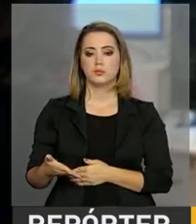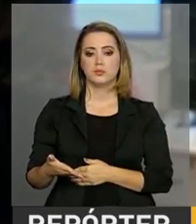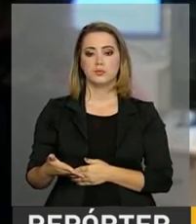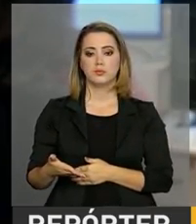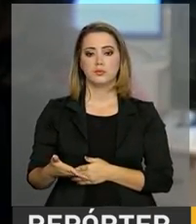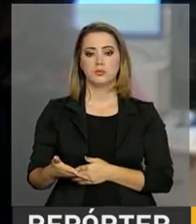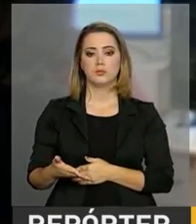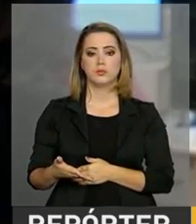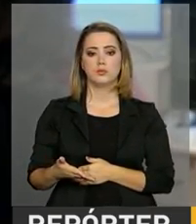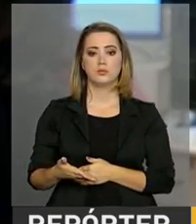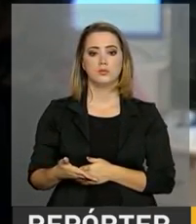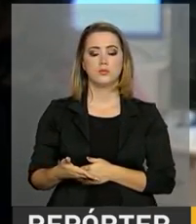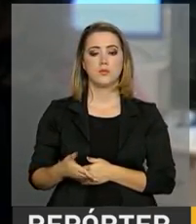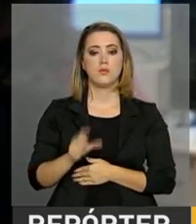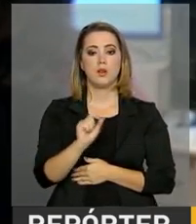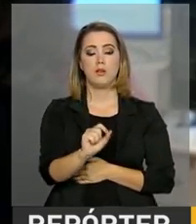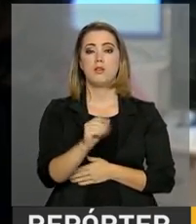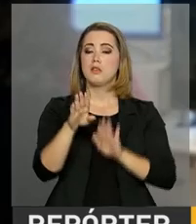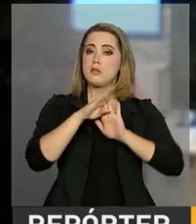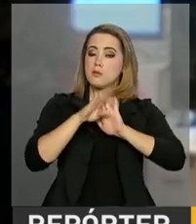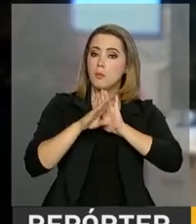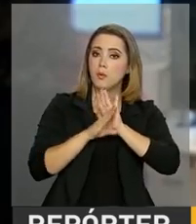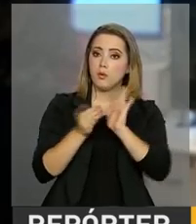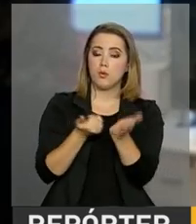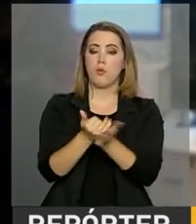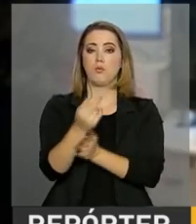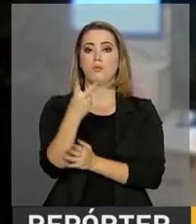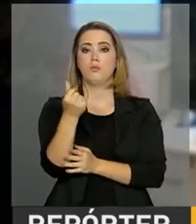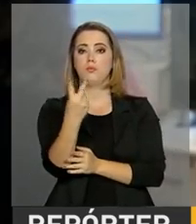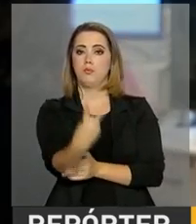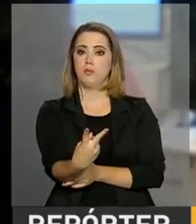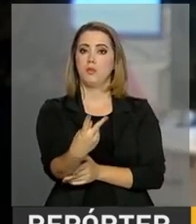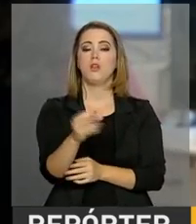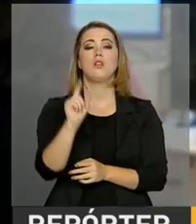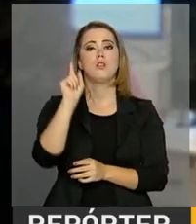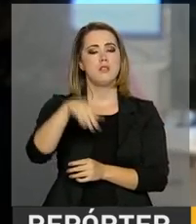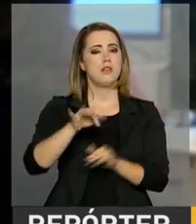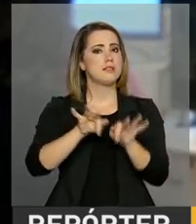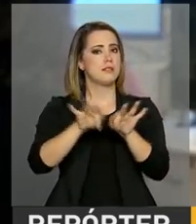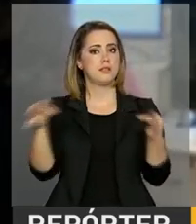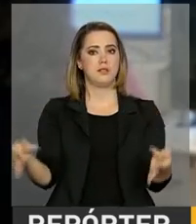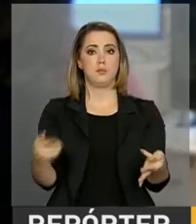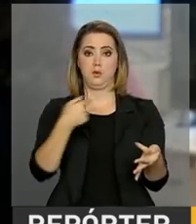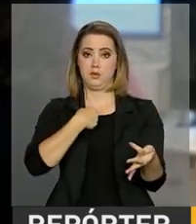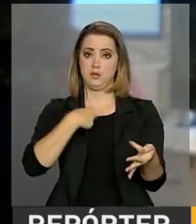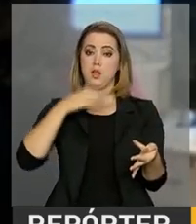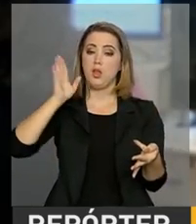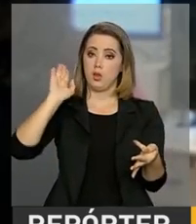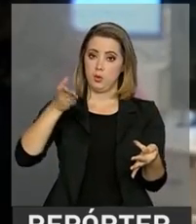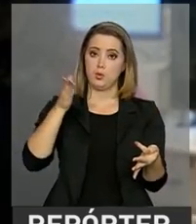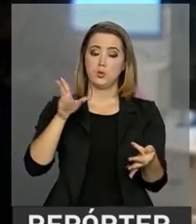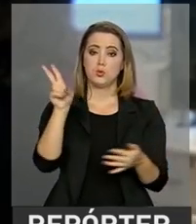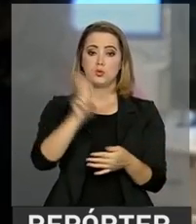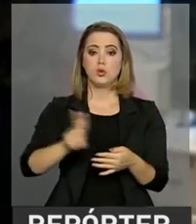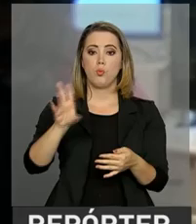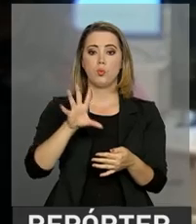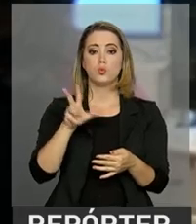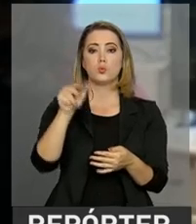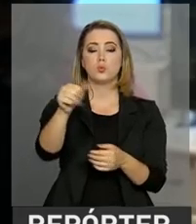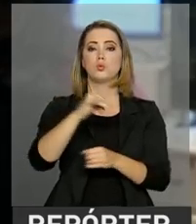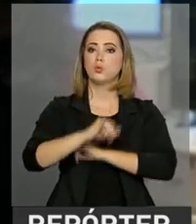www.tesourodireto.gov.br este programa existe desde 2002 e é muito simples eu mesmo utiliza o vaso tudo pela internet